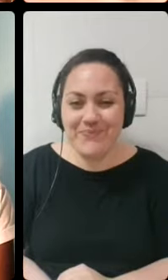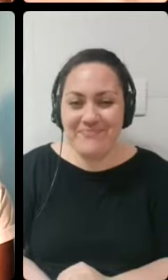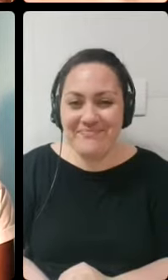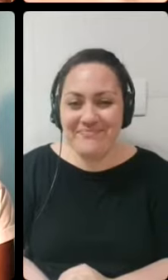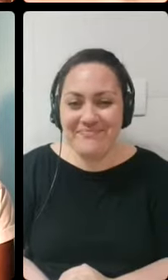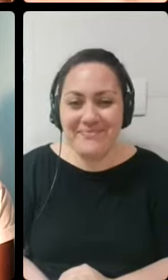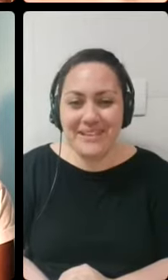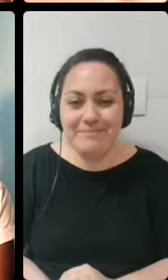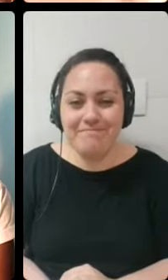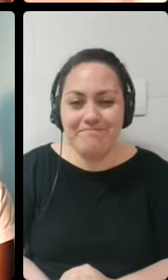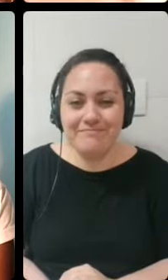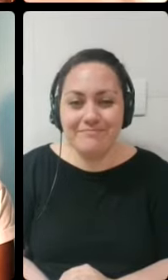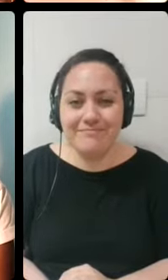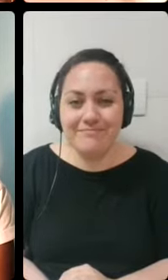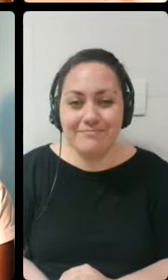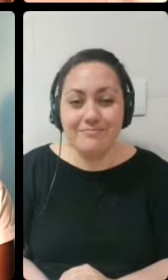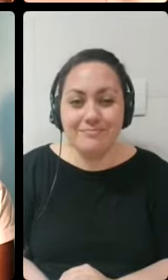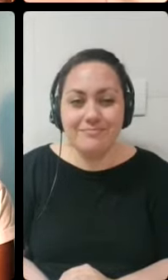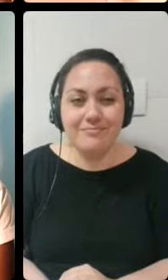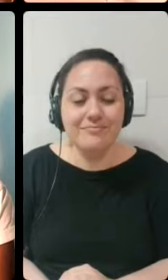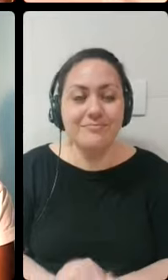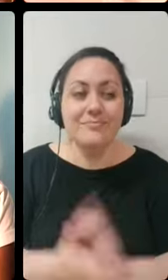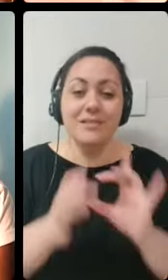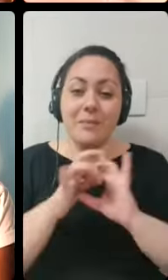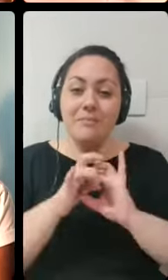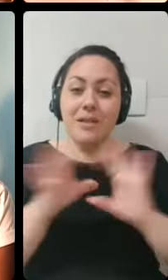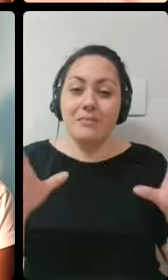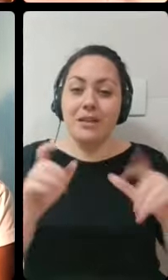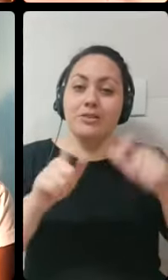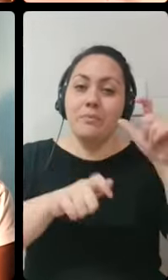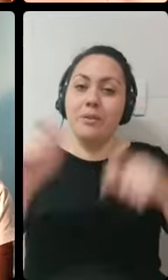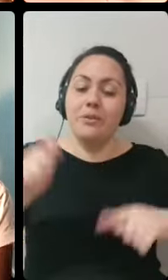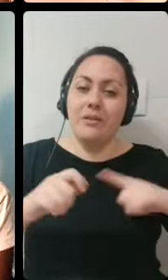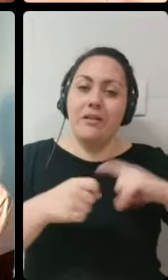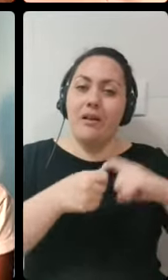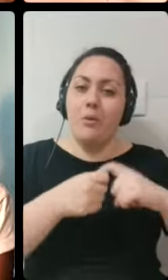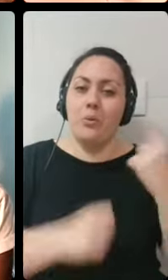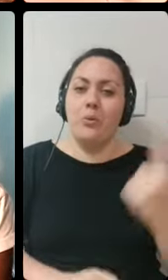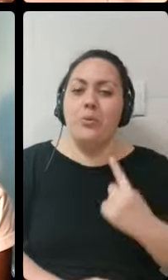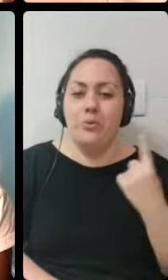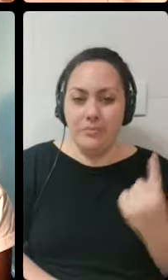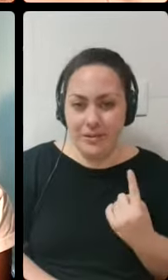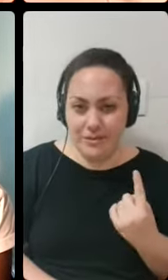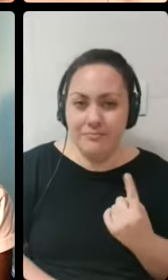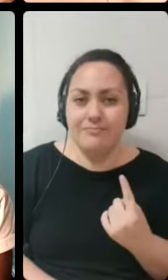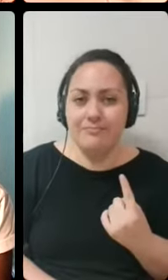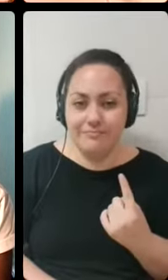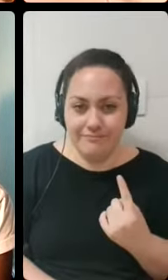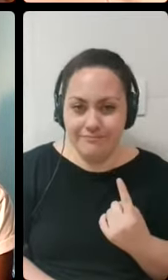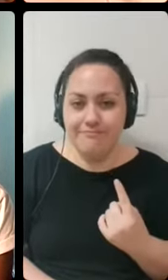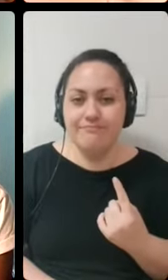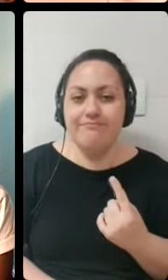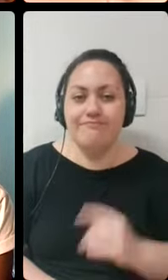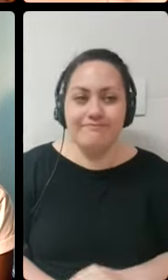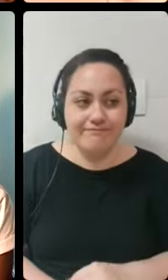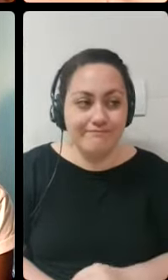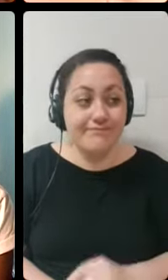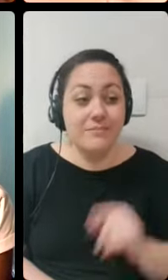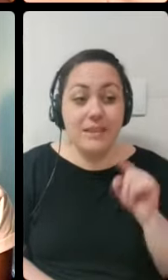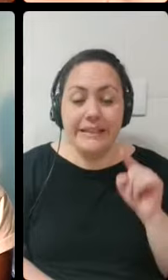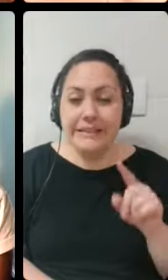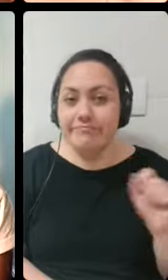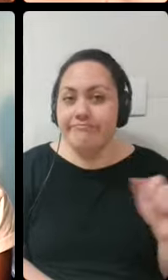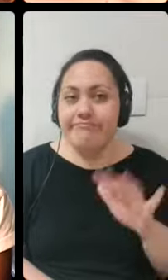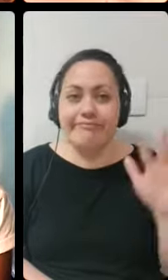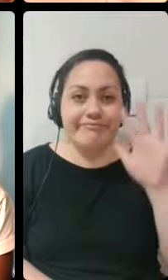É, permitir autonomia para as pessoas, né? Eu acho que isso é uma das grandes riquezas do projeto Rondon,